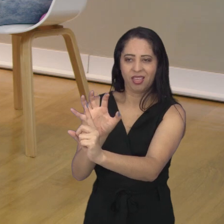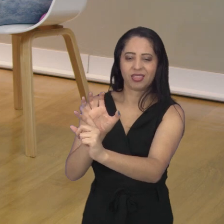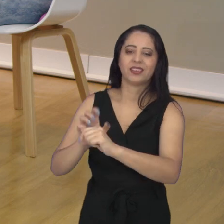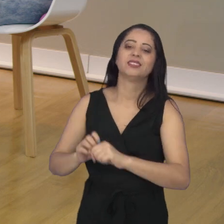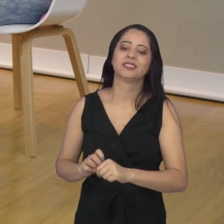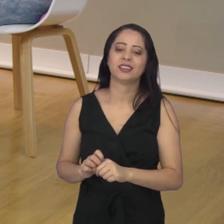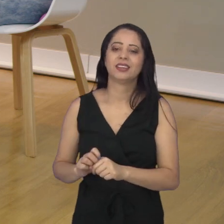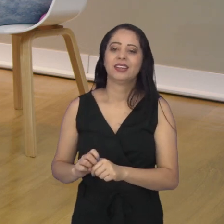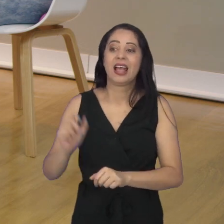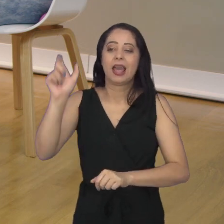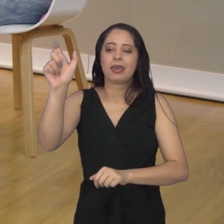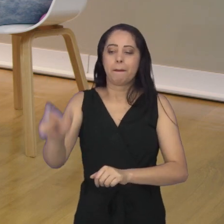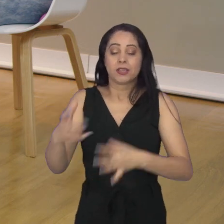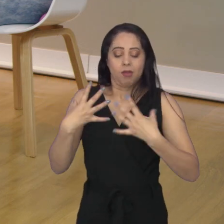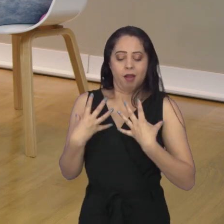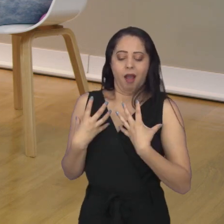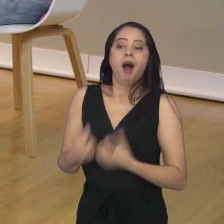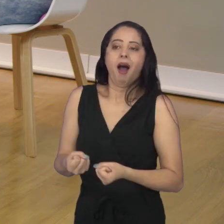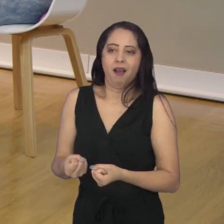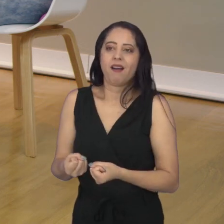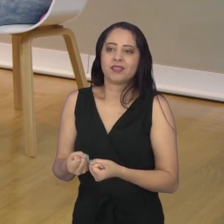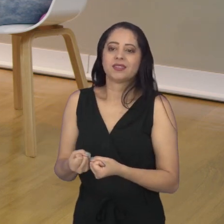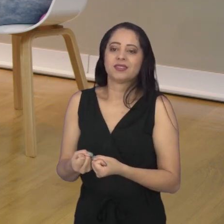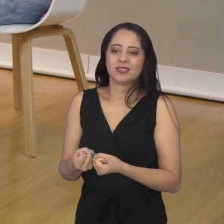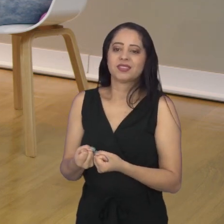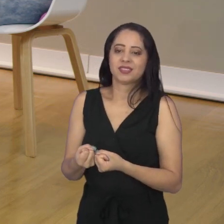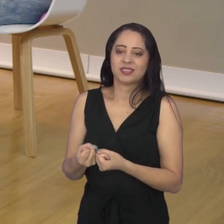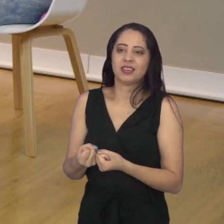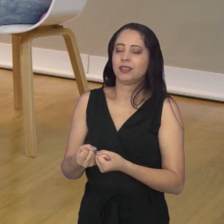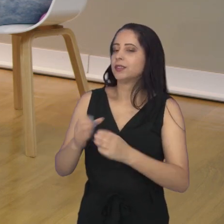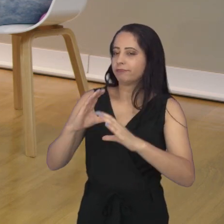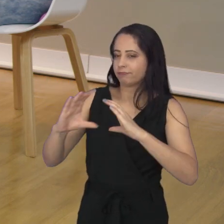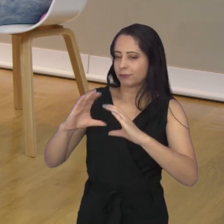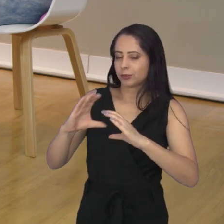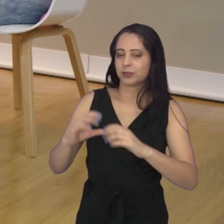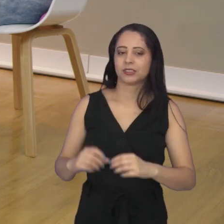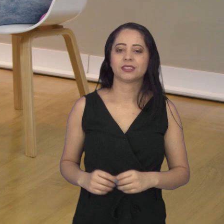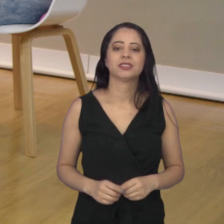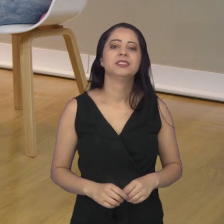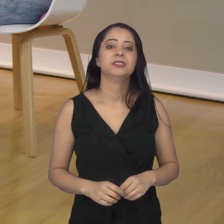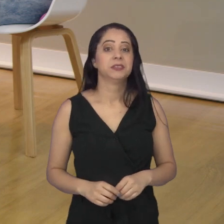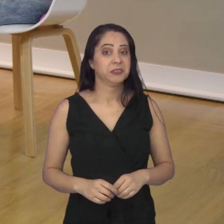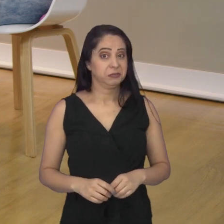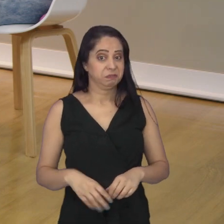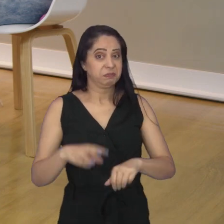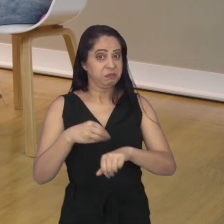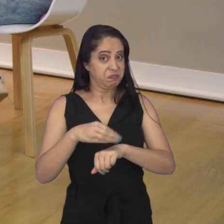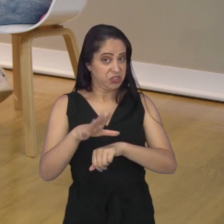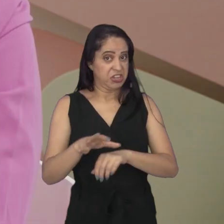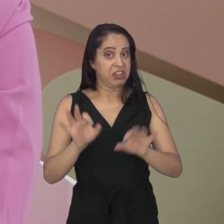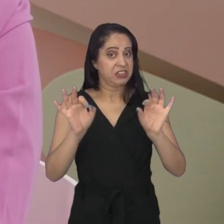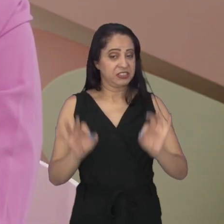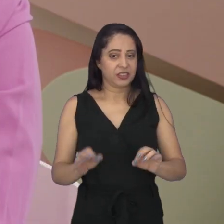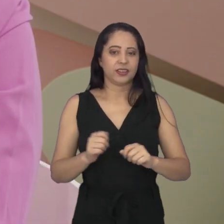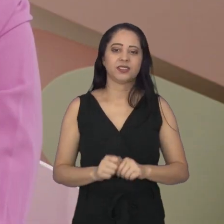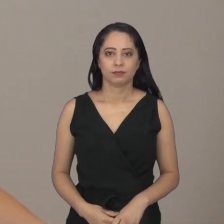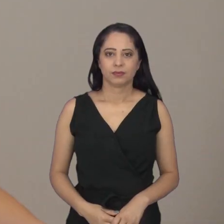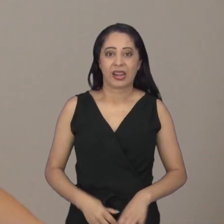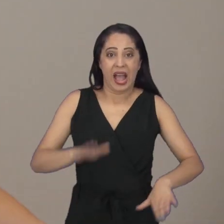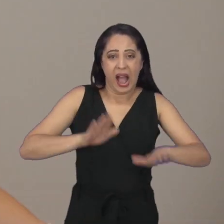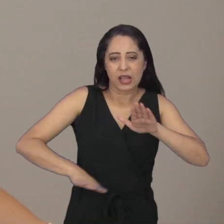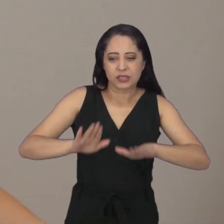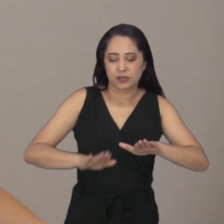vocês podem utilizar para aumentar a persuasão na linguagem e na comunicação assertiva. Ótimas